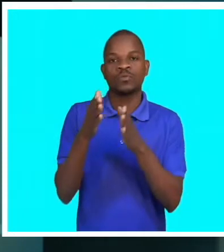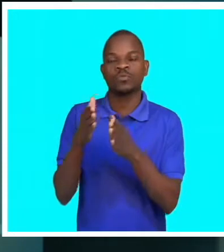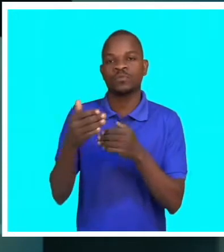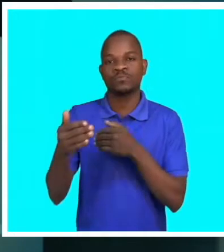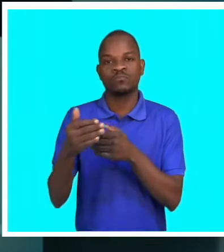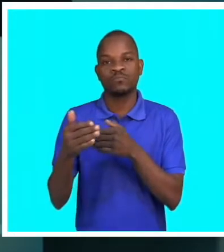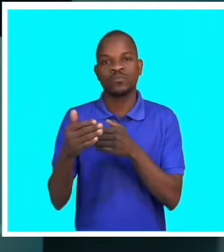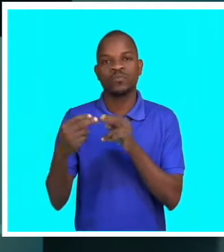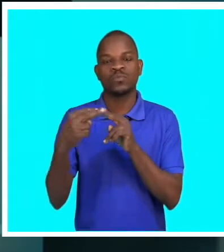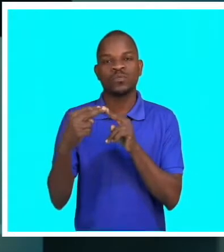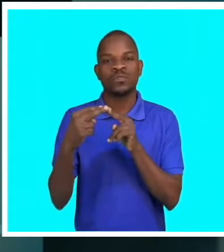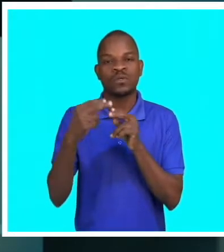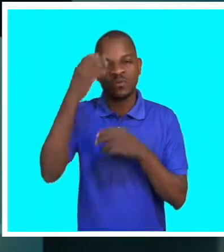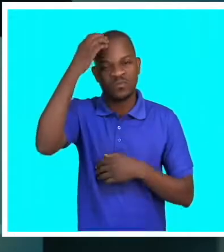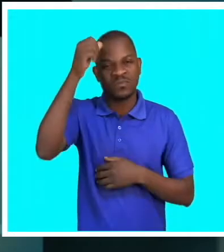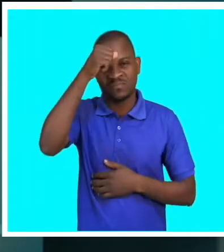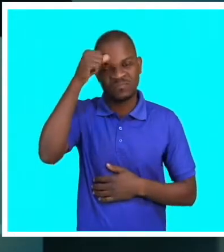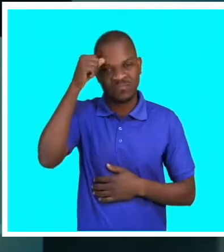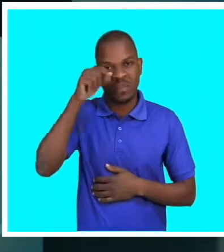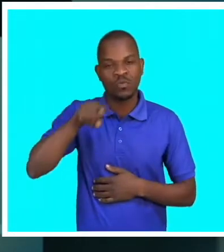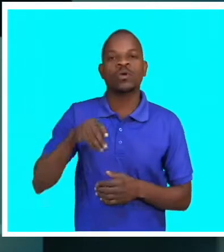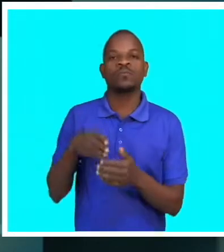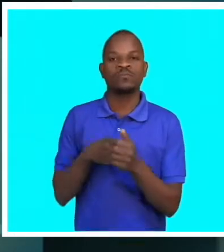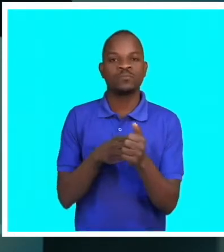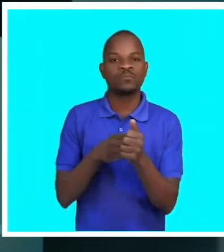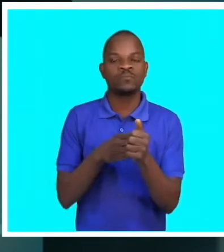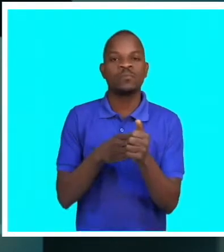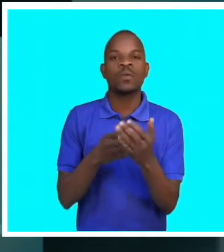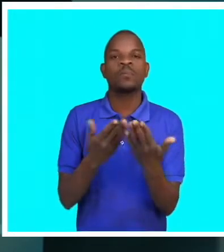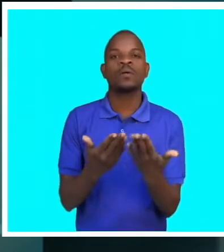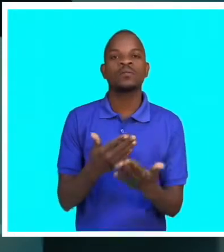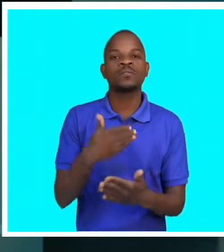a indicar os caminhos para que isto possa existir.